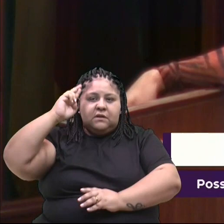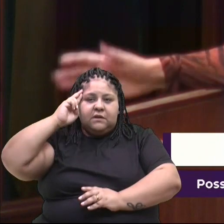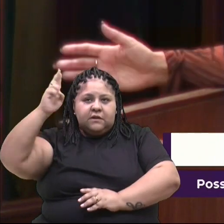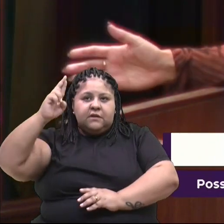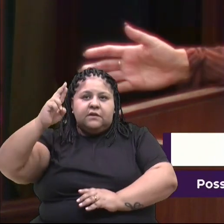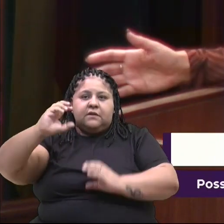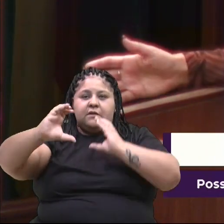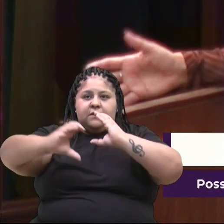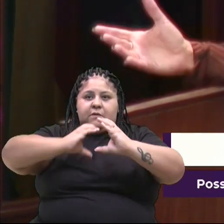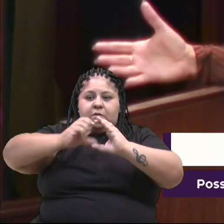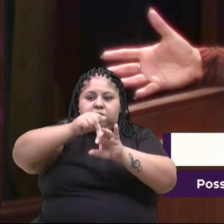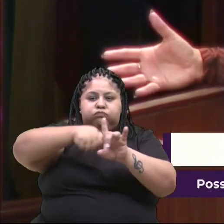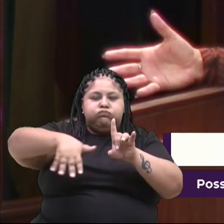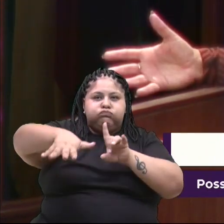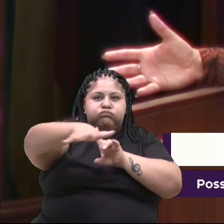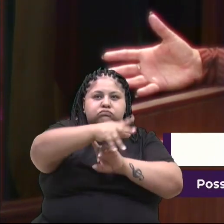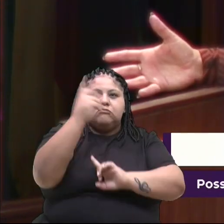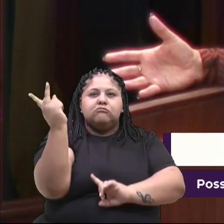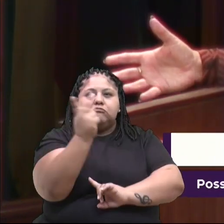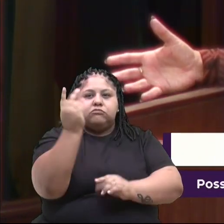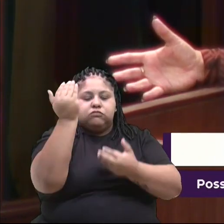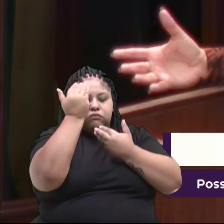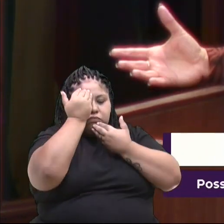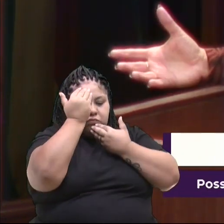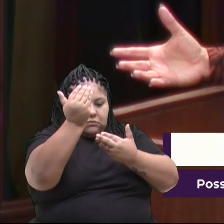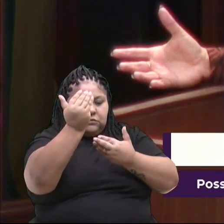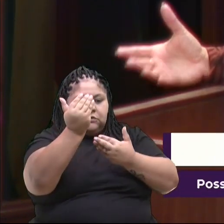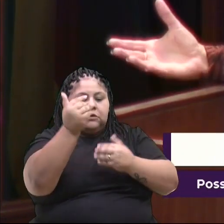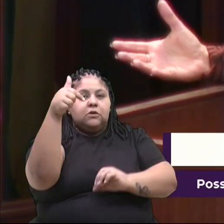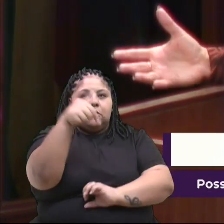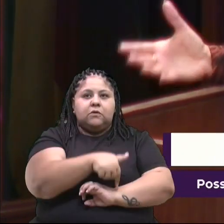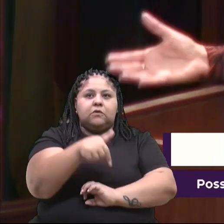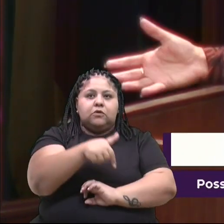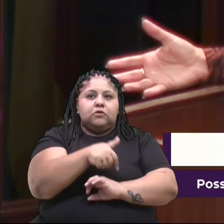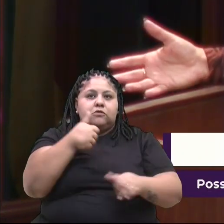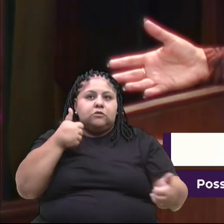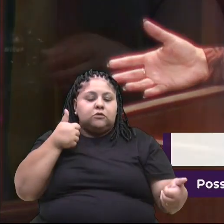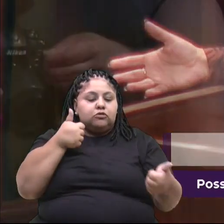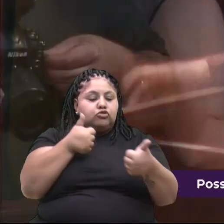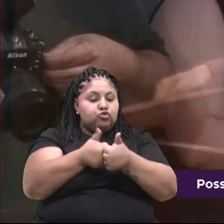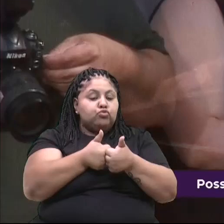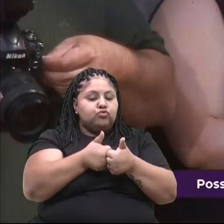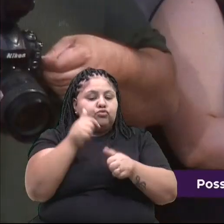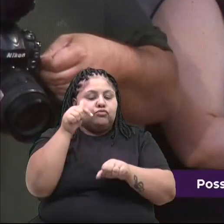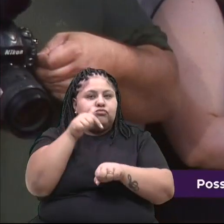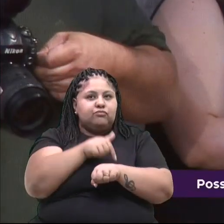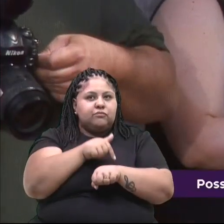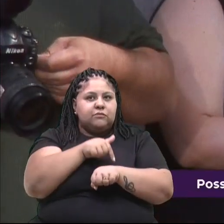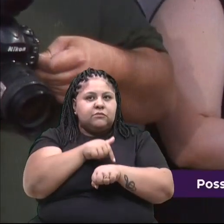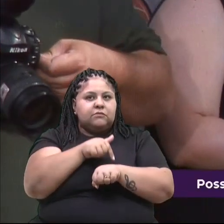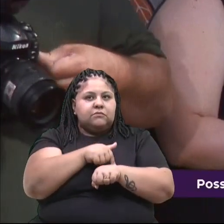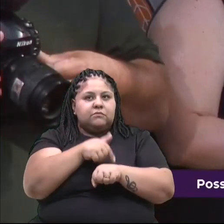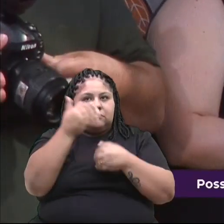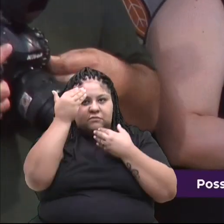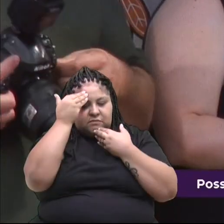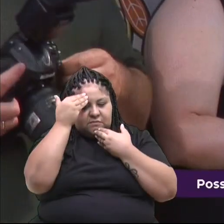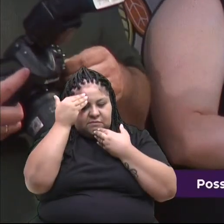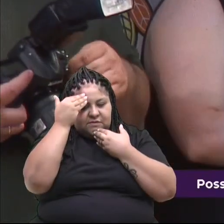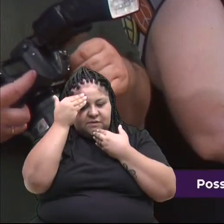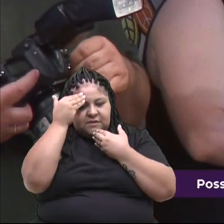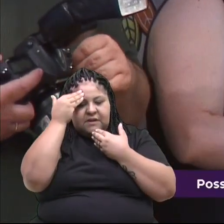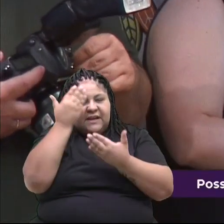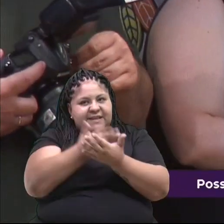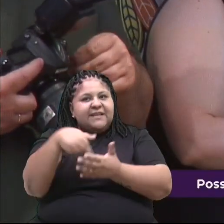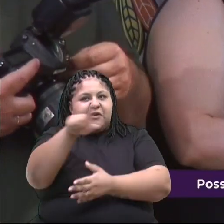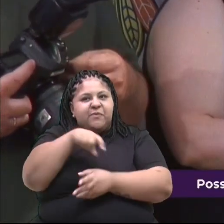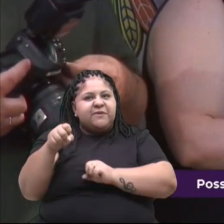social. A vocês dois, o meu agradecimento por estarem comigo neste momento e por acreditarem que a gente pode fazer mais